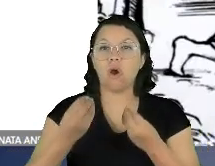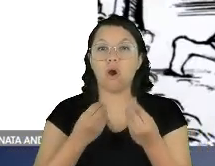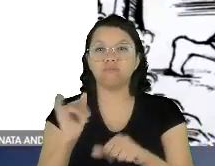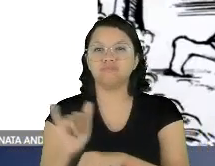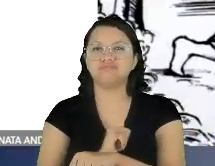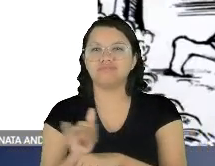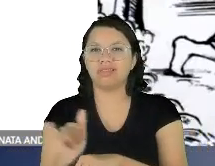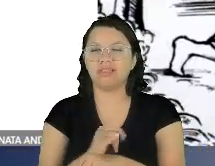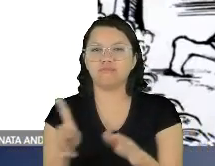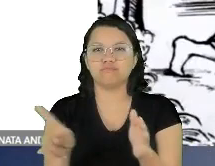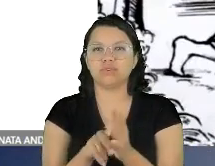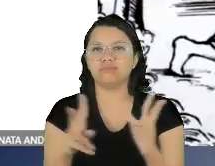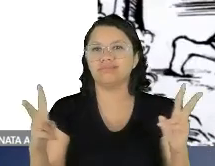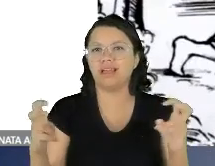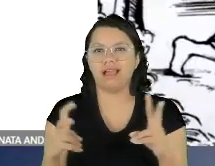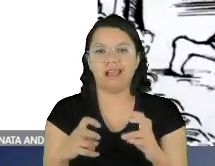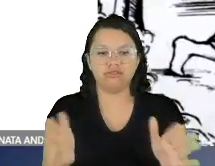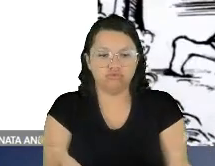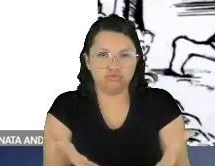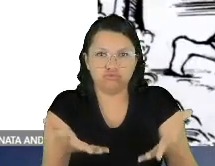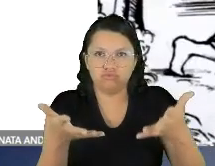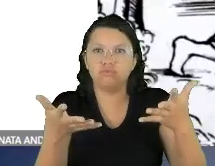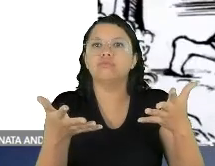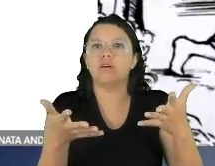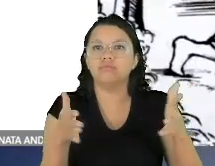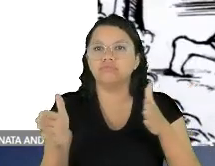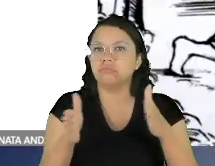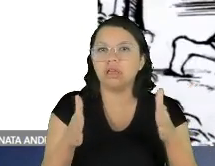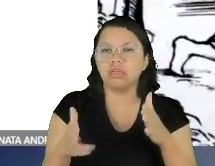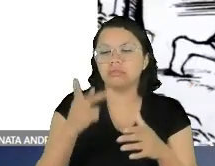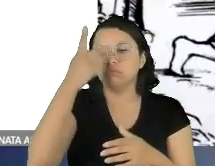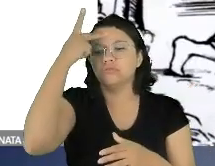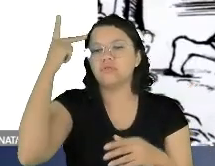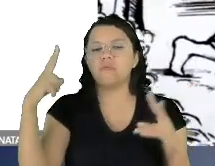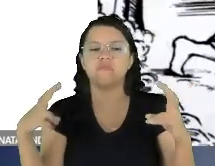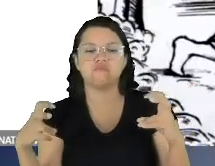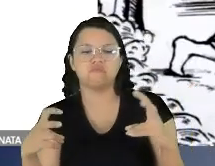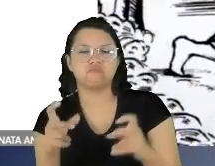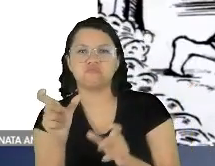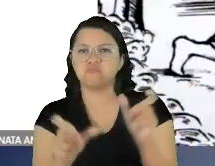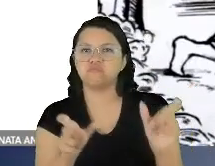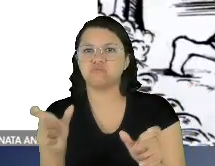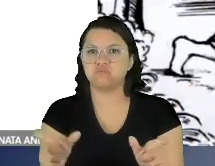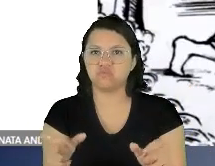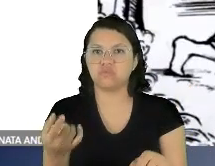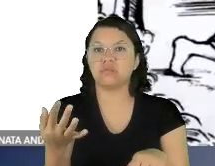estratégia bélica, estimulado entre os combatentes e tolerado pelas